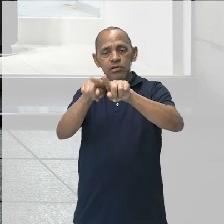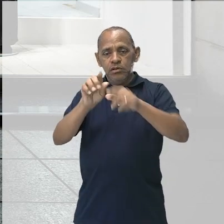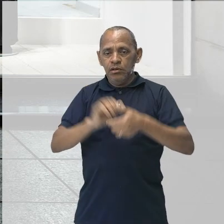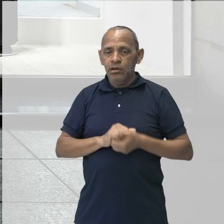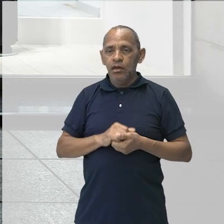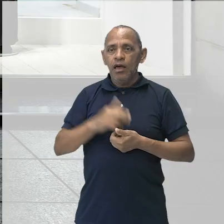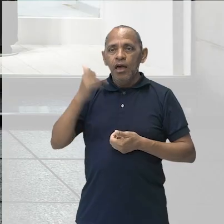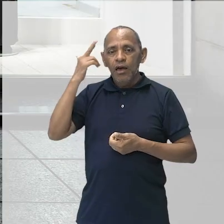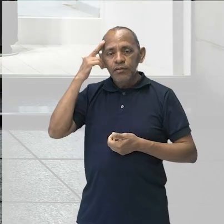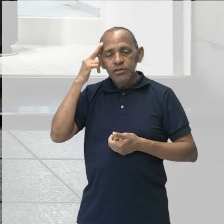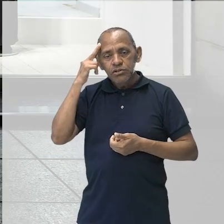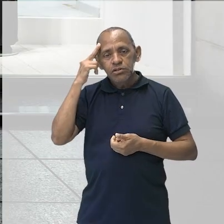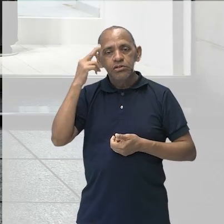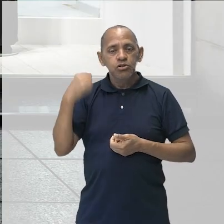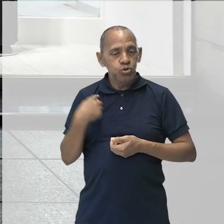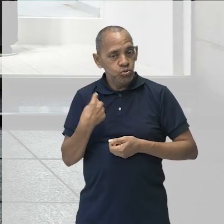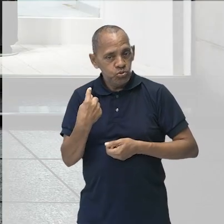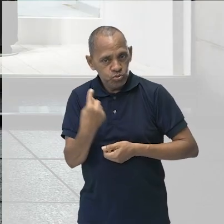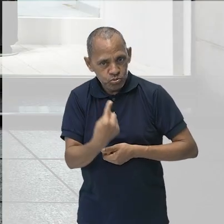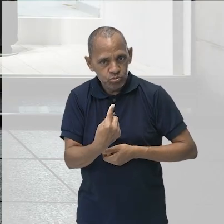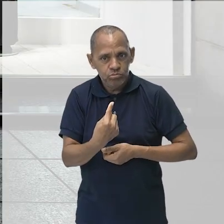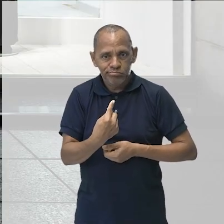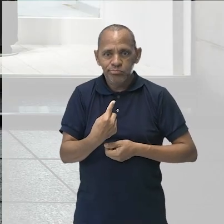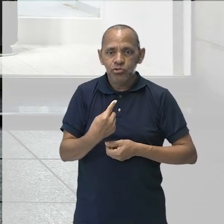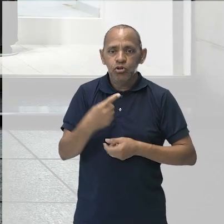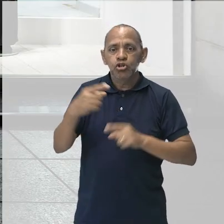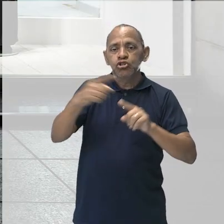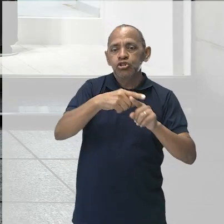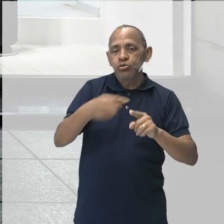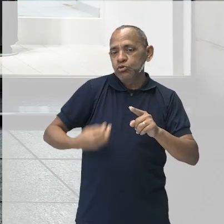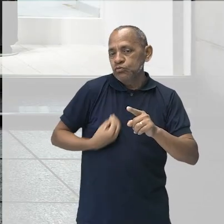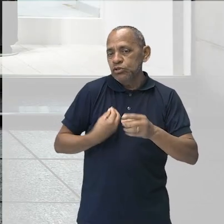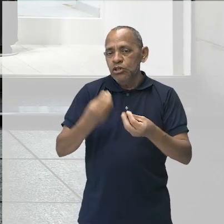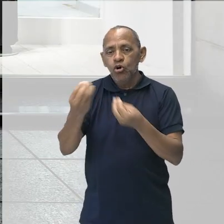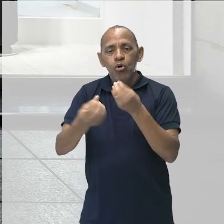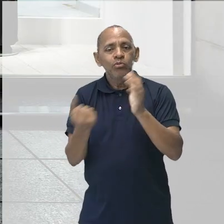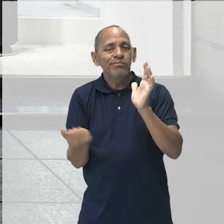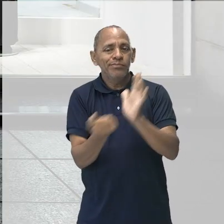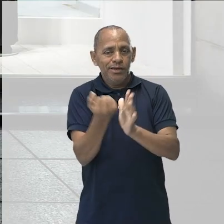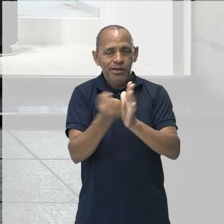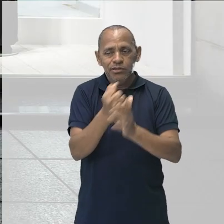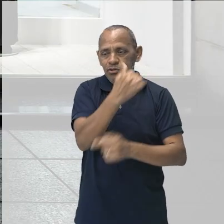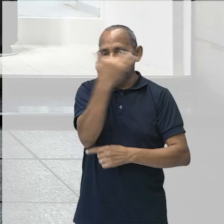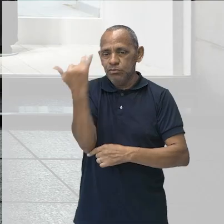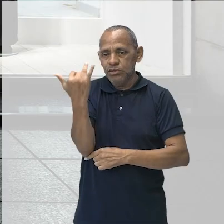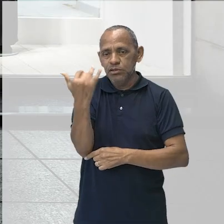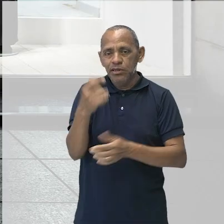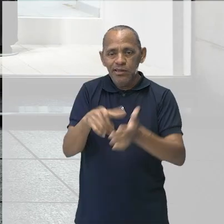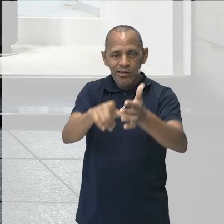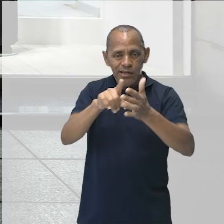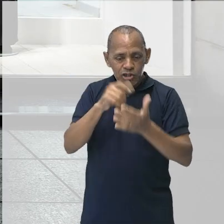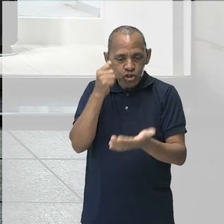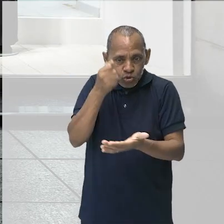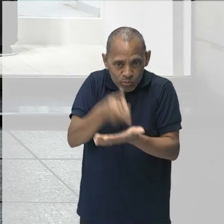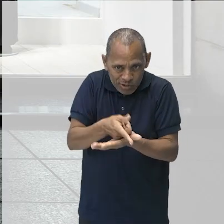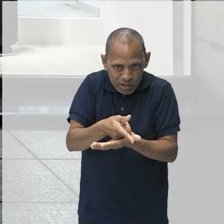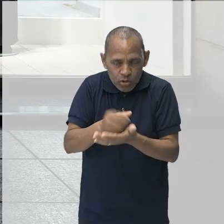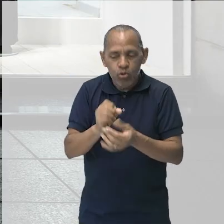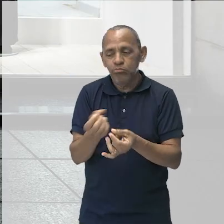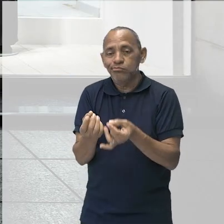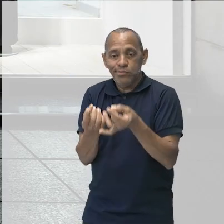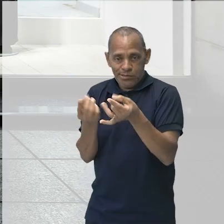a refletir sobre nossos hábitos de consumo e como eles impactam o meio ambiente. Antes de